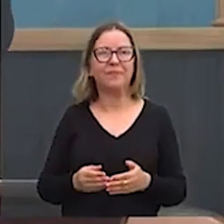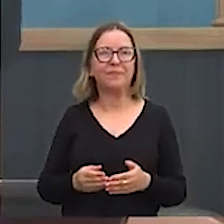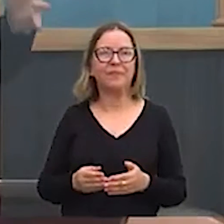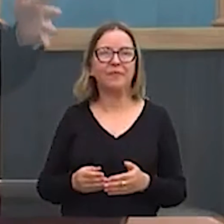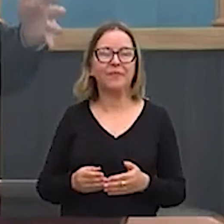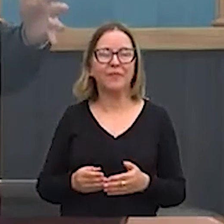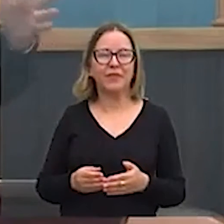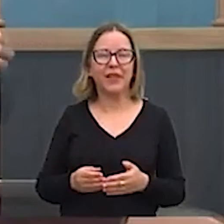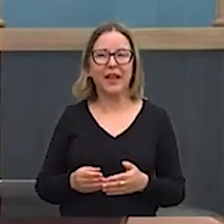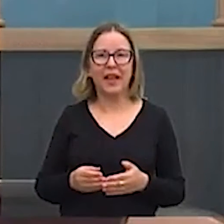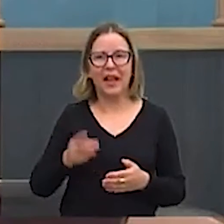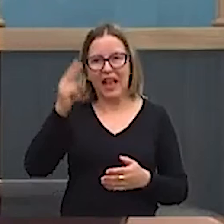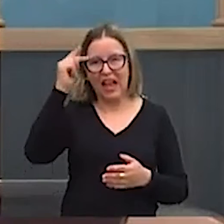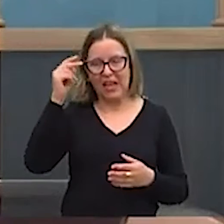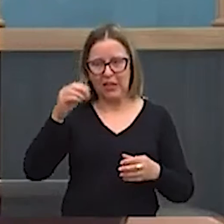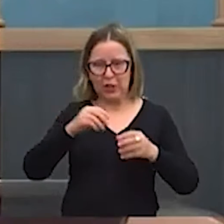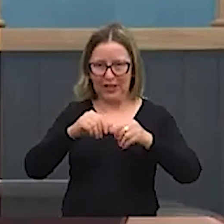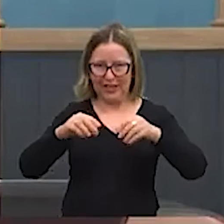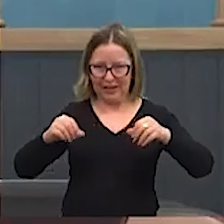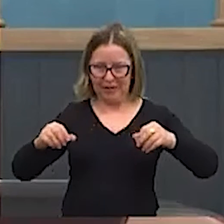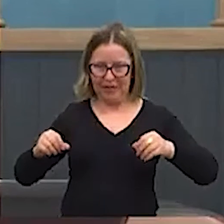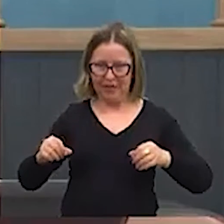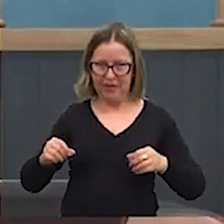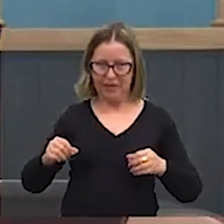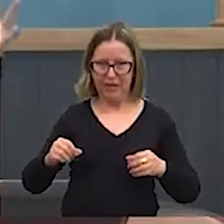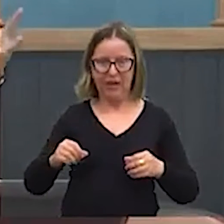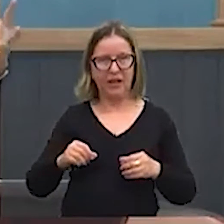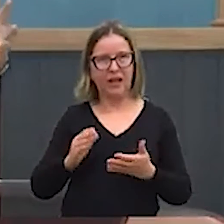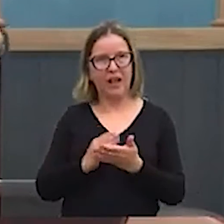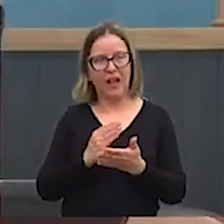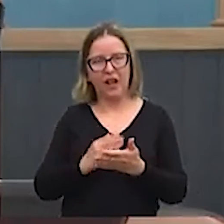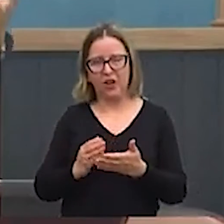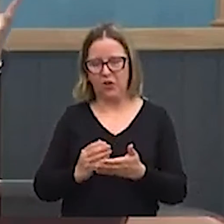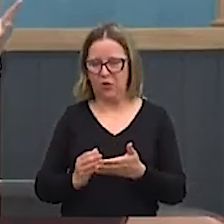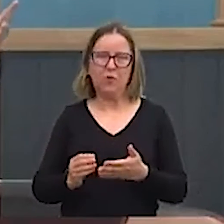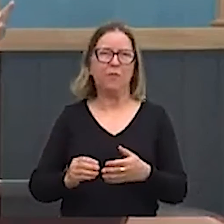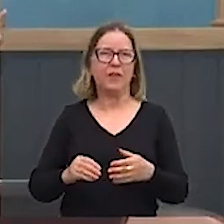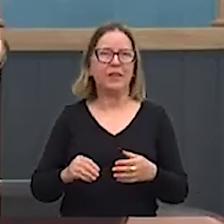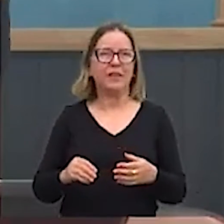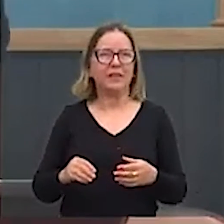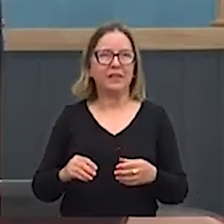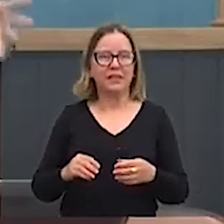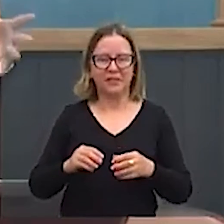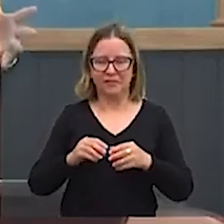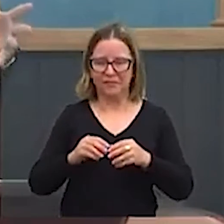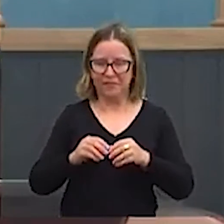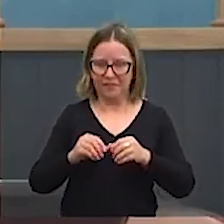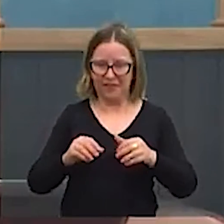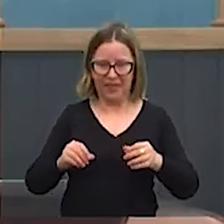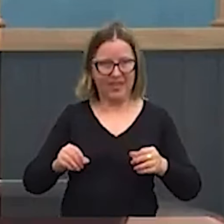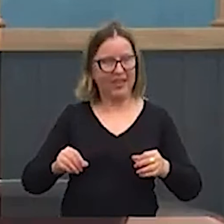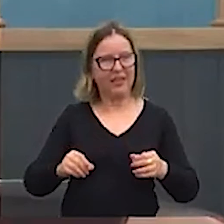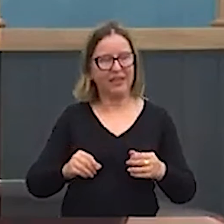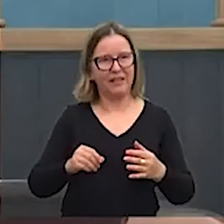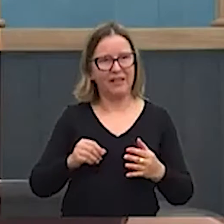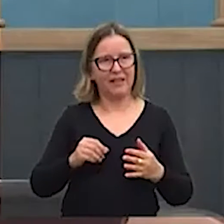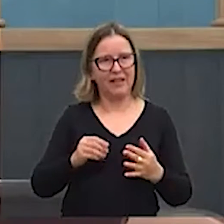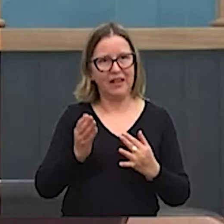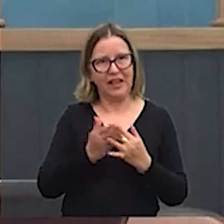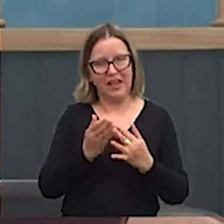Outra caiu no meio da pedra, não tinha raiz, a provação chegou, secou.